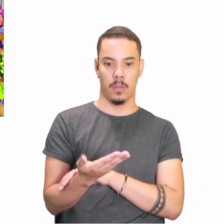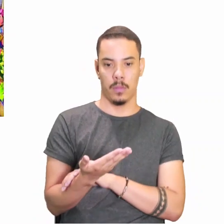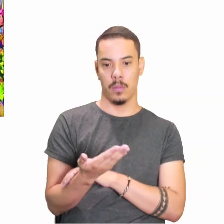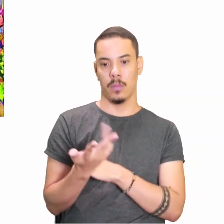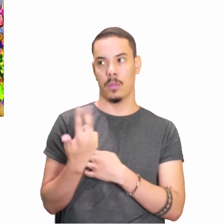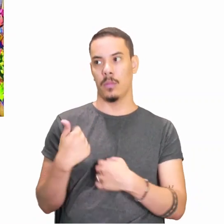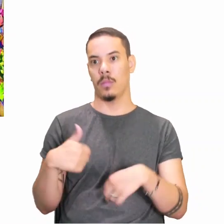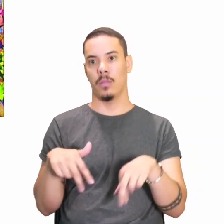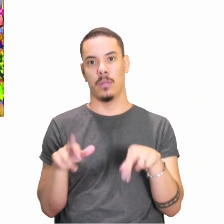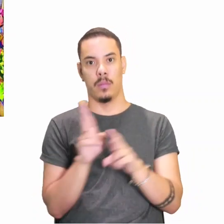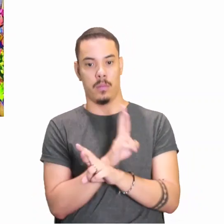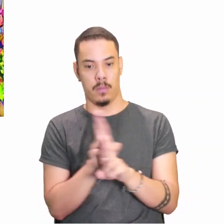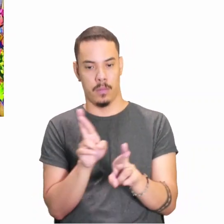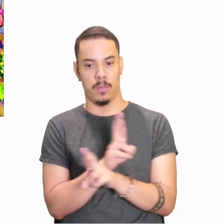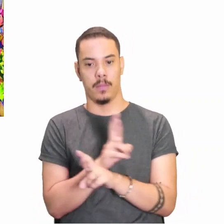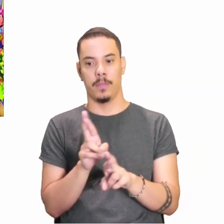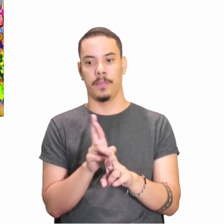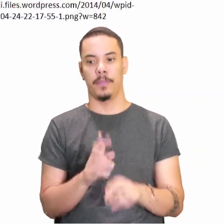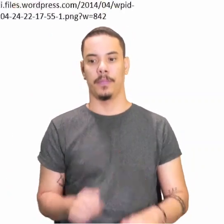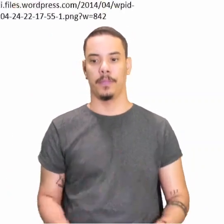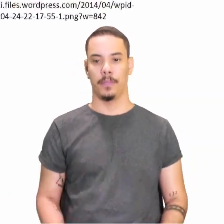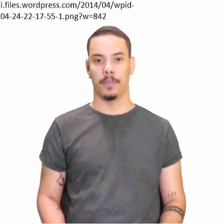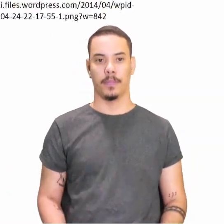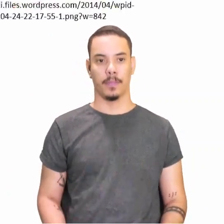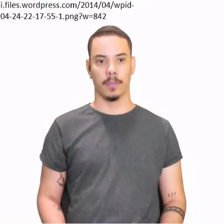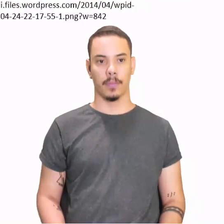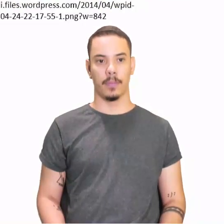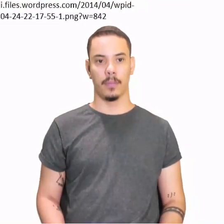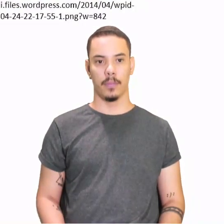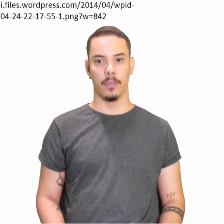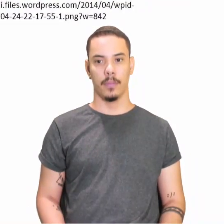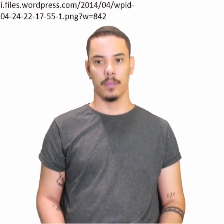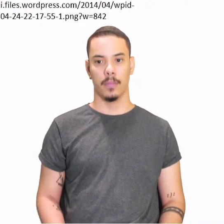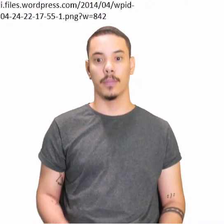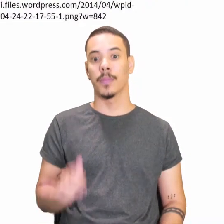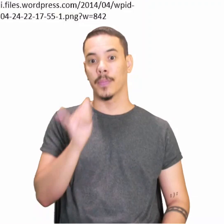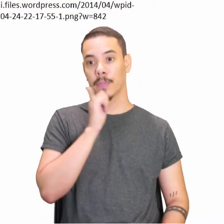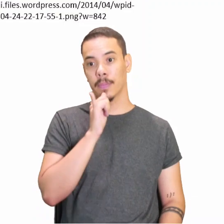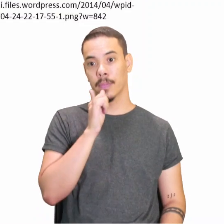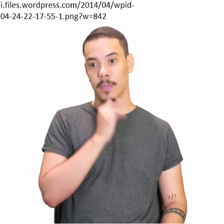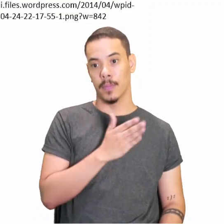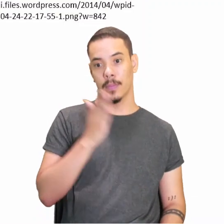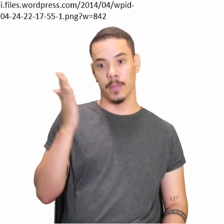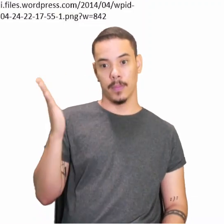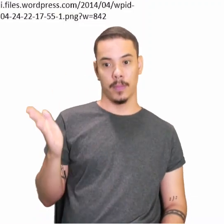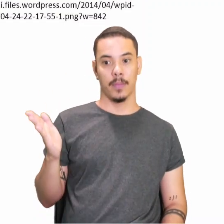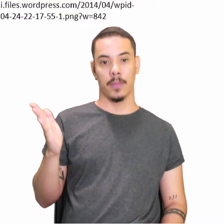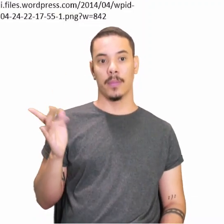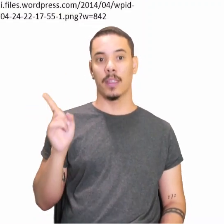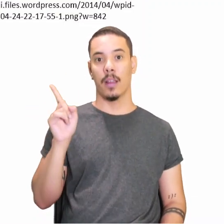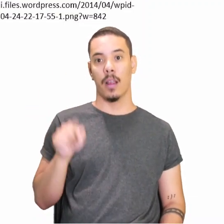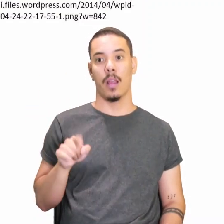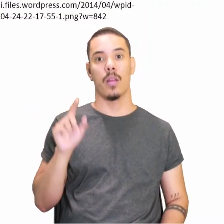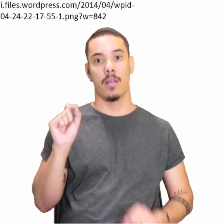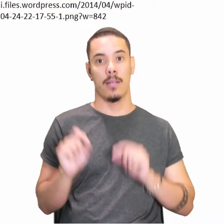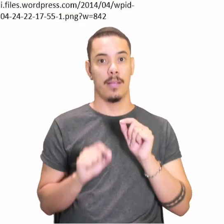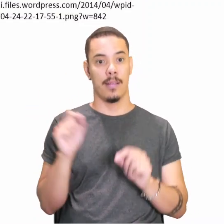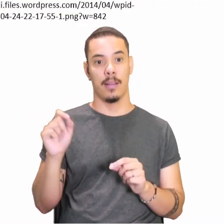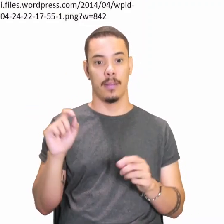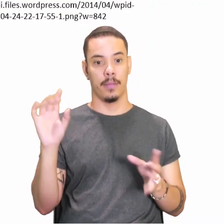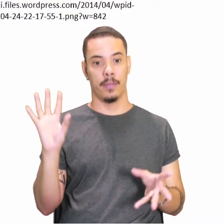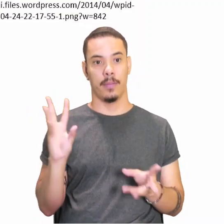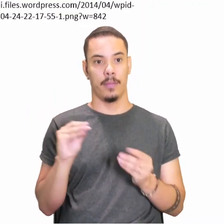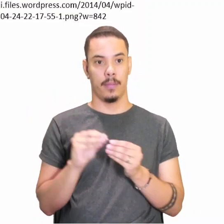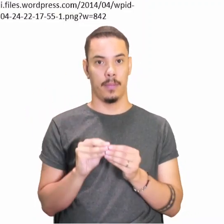os relacionamentos, né? Tá certo? Então aí para você um pouquinho, um exemplo, um trecho